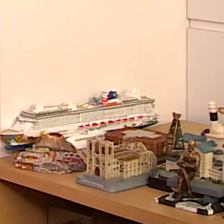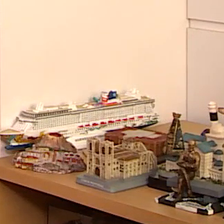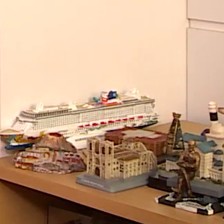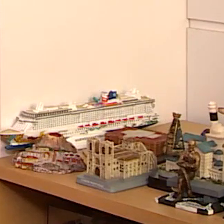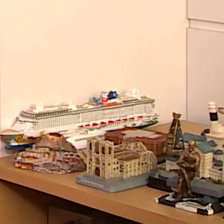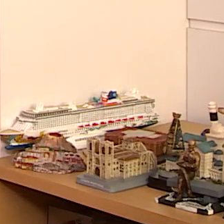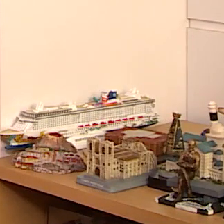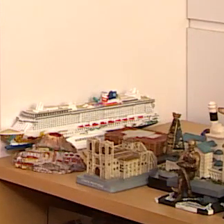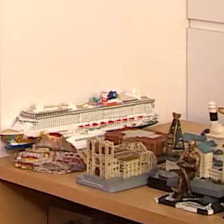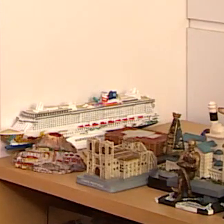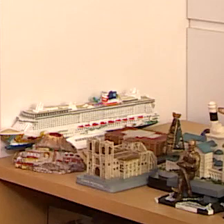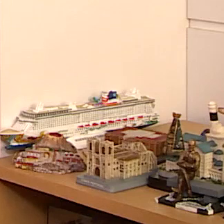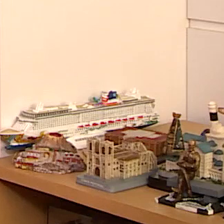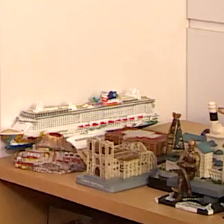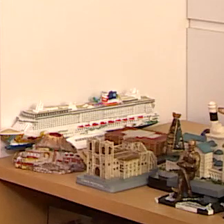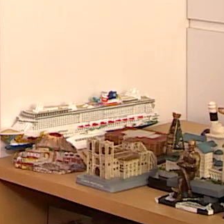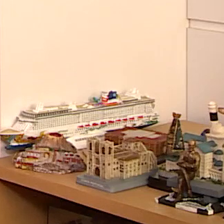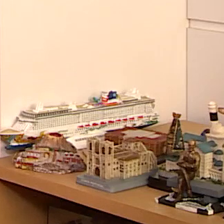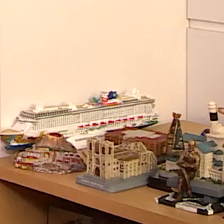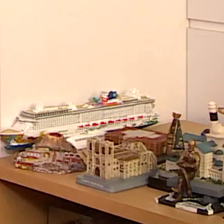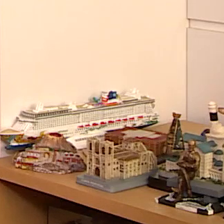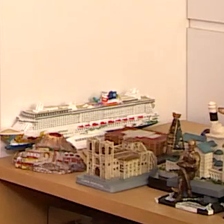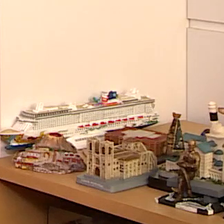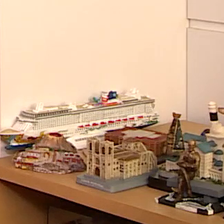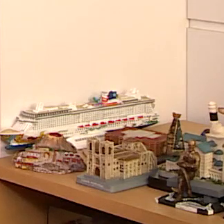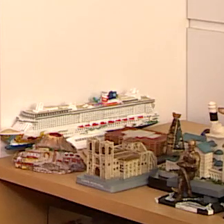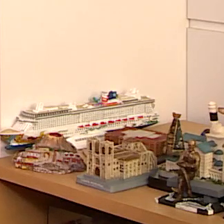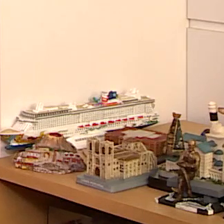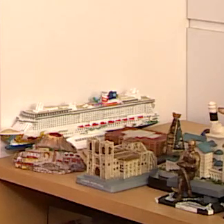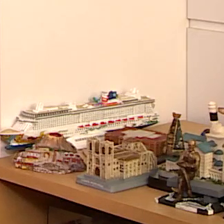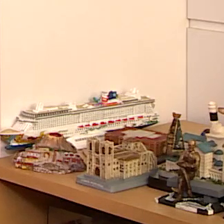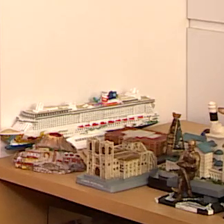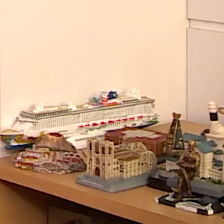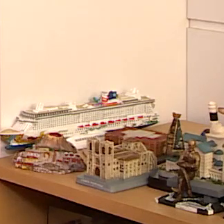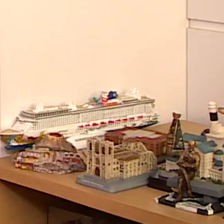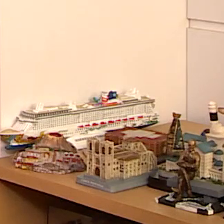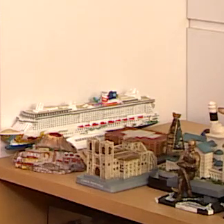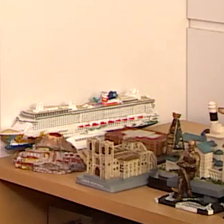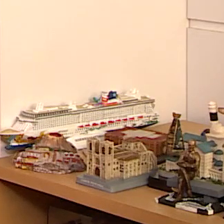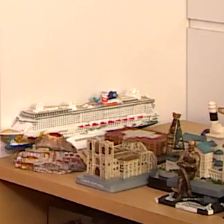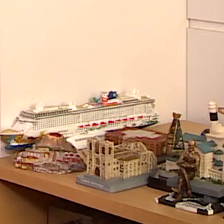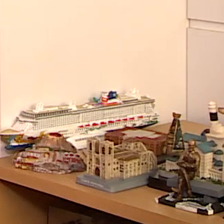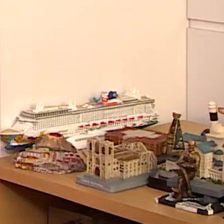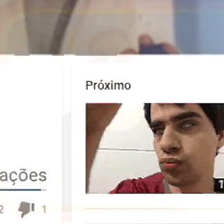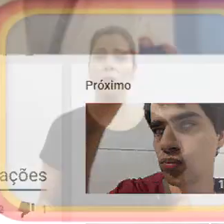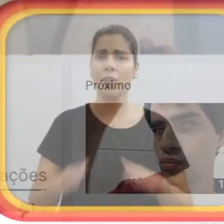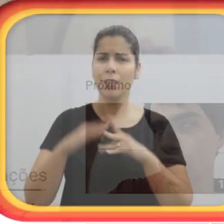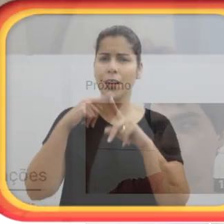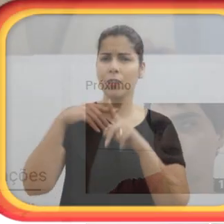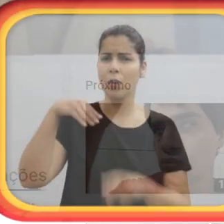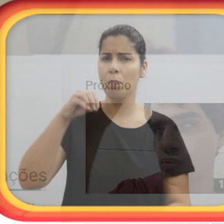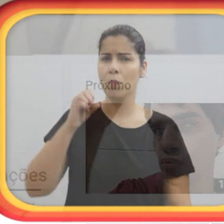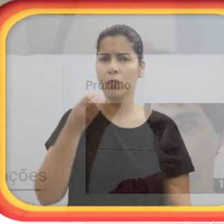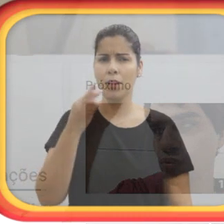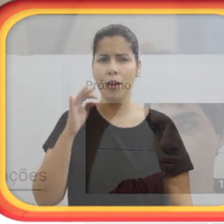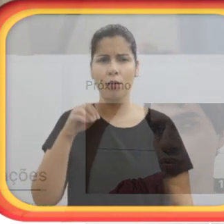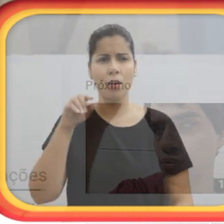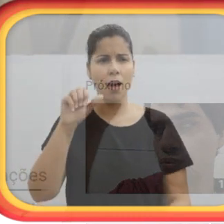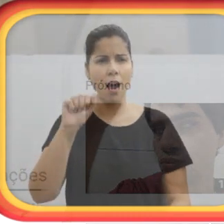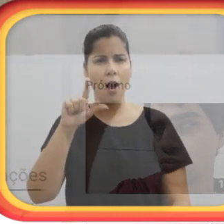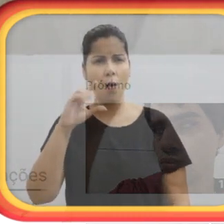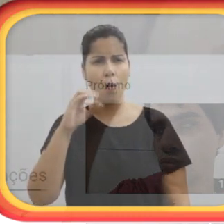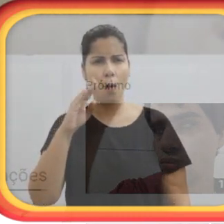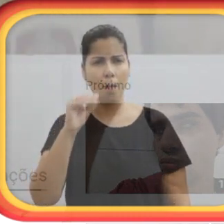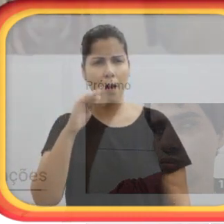de contar uma história através daquela miniatura. As peças escondem histórias muito bacanas. Foi na igreja do Mosteiro